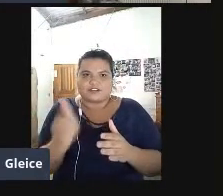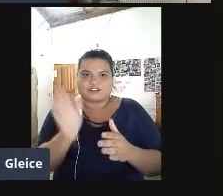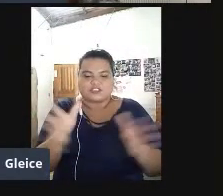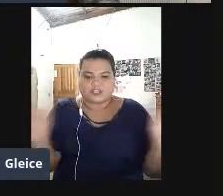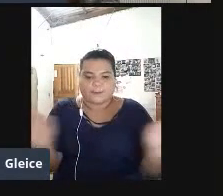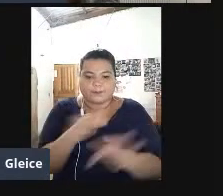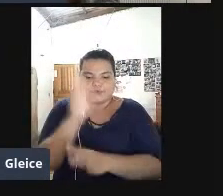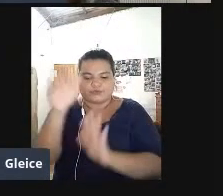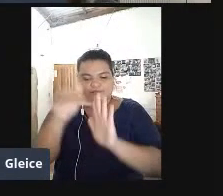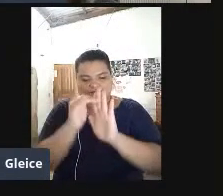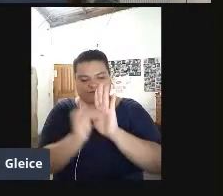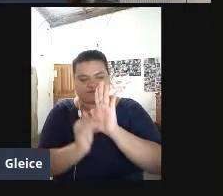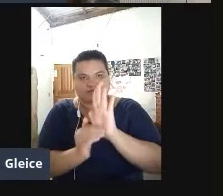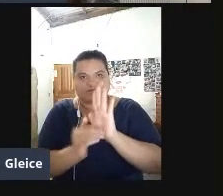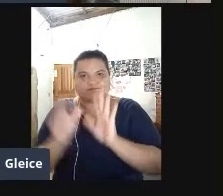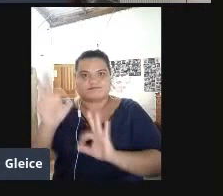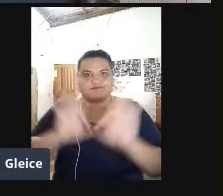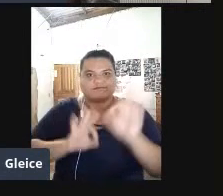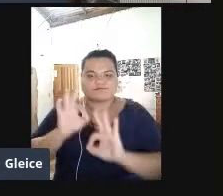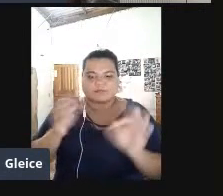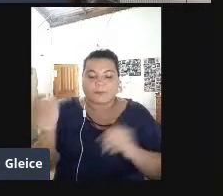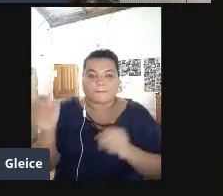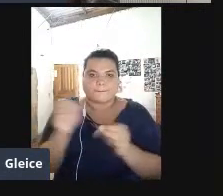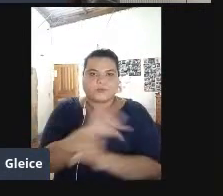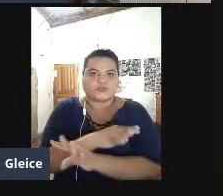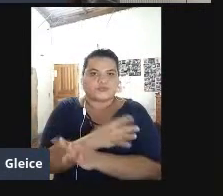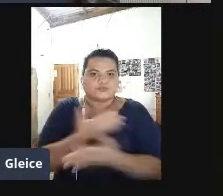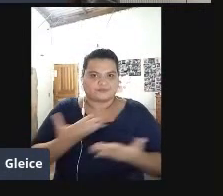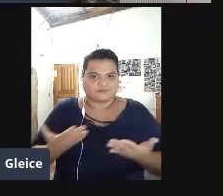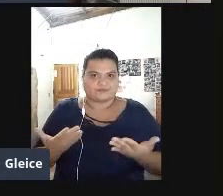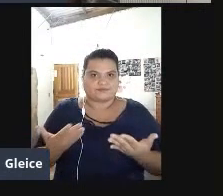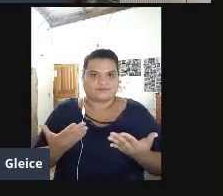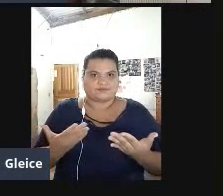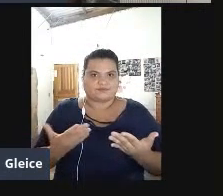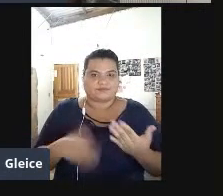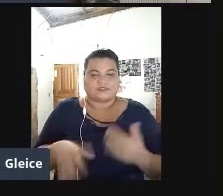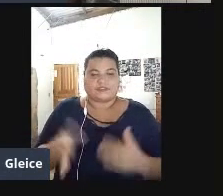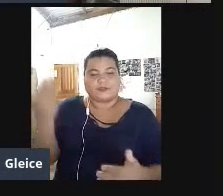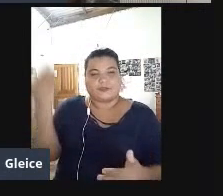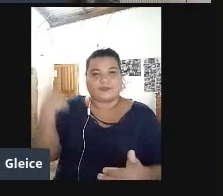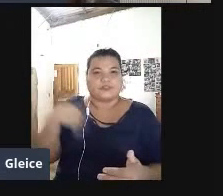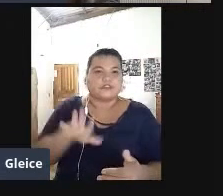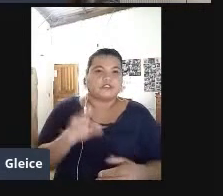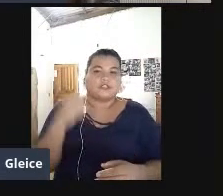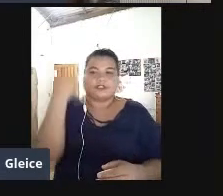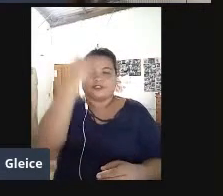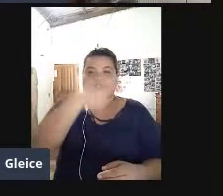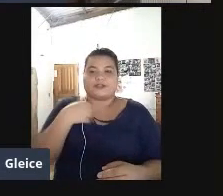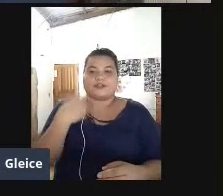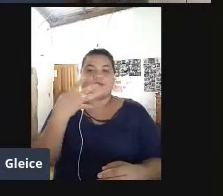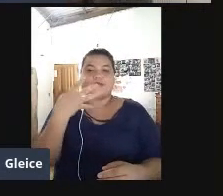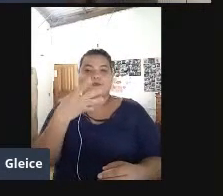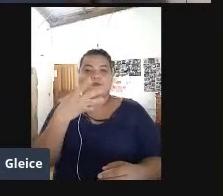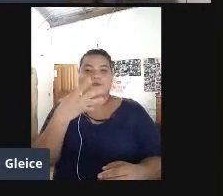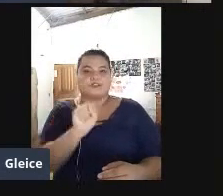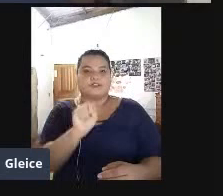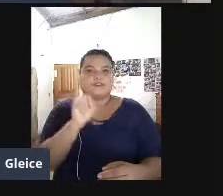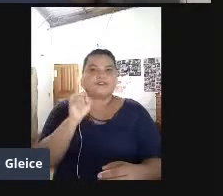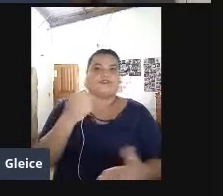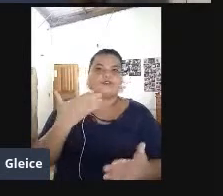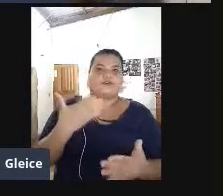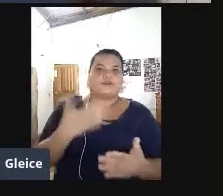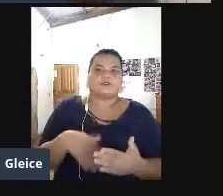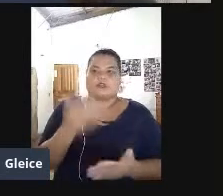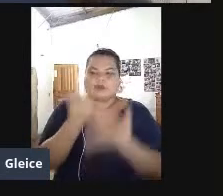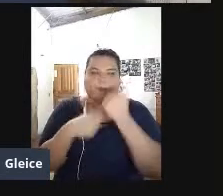ganho. Nós viemos de uma geração onde pacientes ficavam de 24 a 48 horas sem se alimentar, tanto é que a primeira diretriz que falava